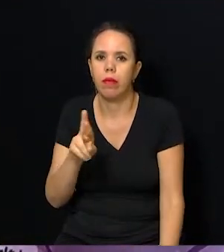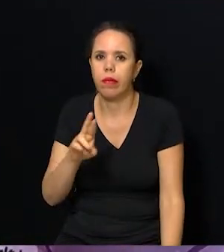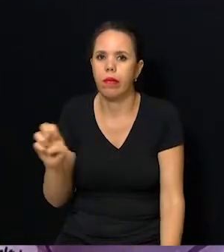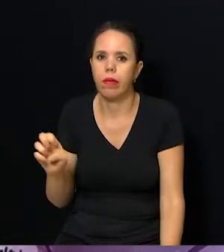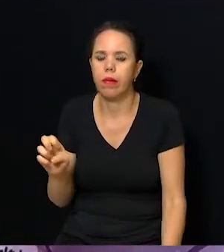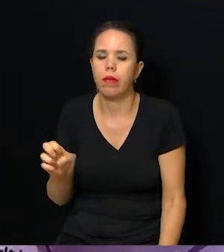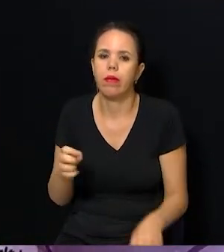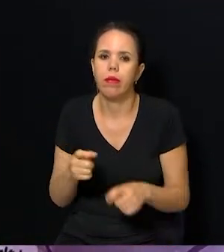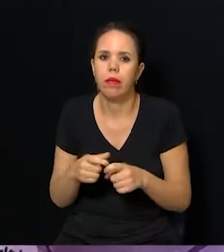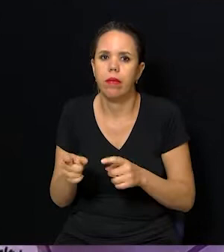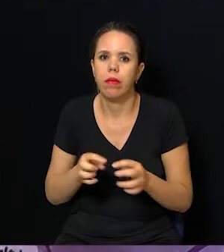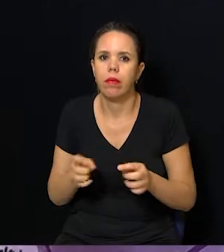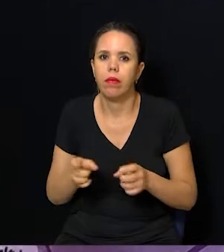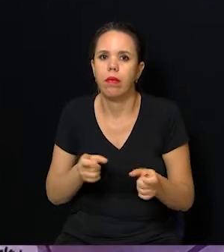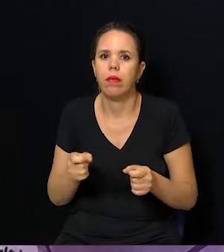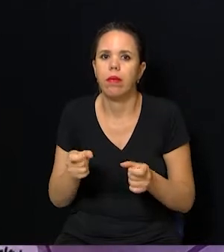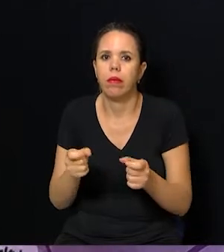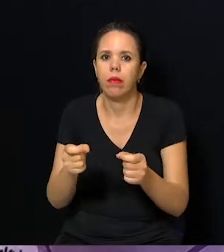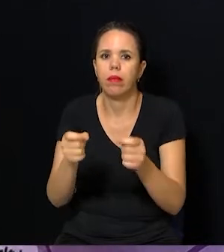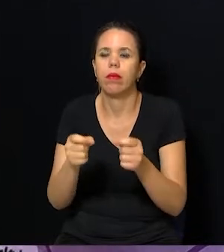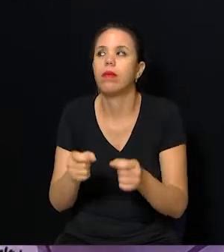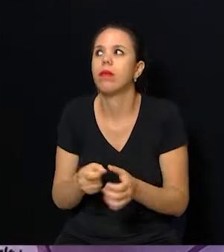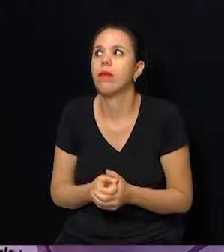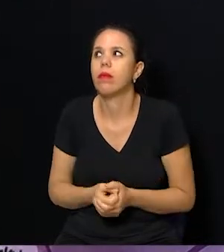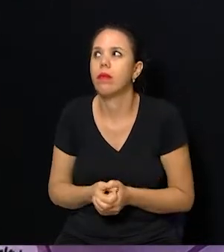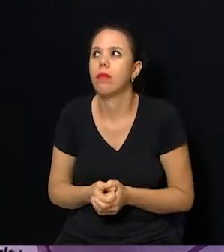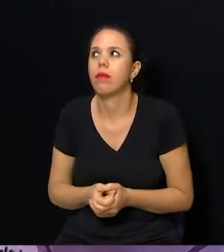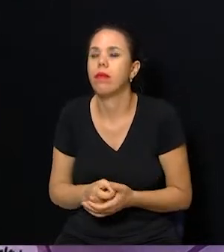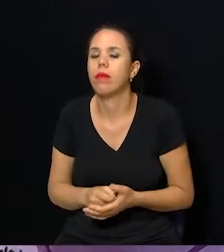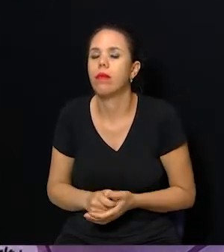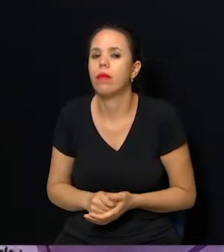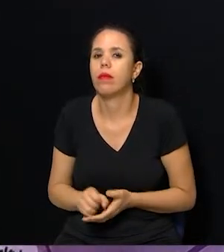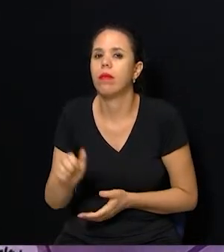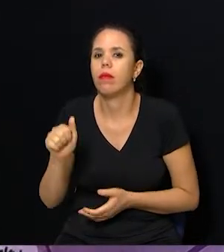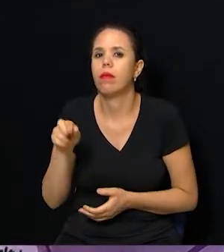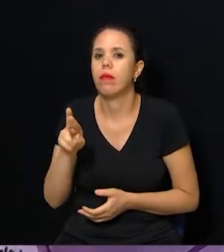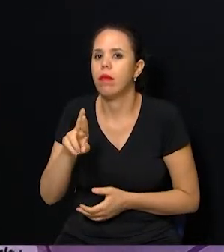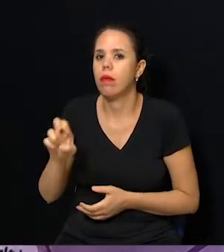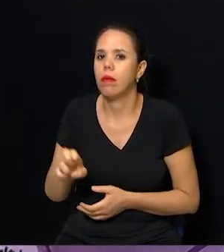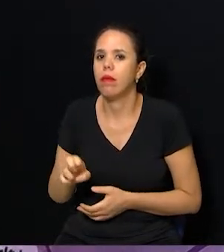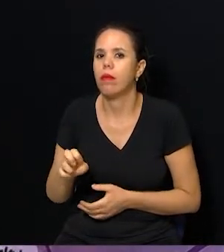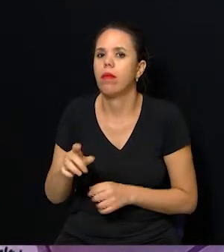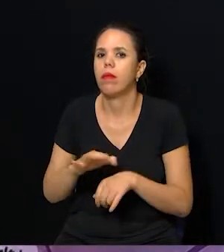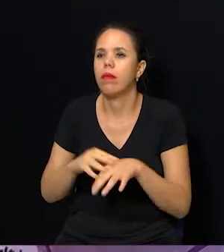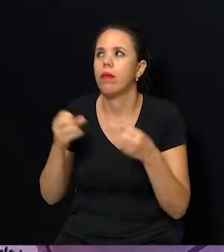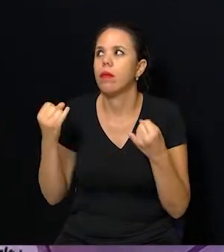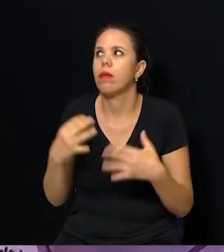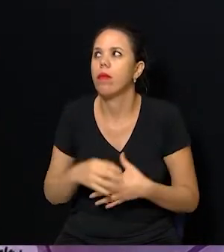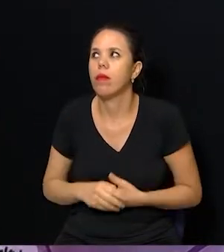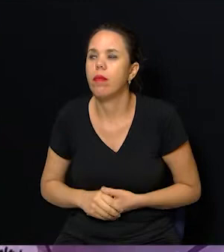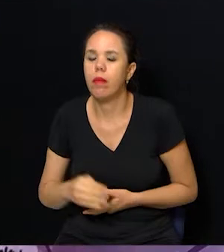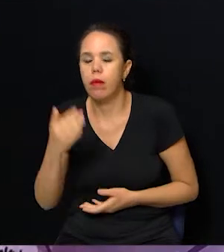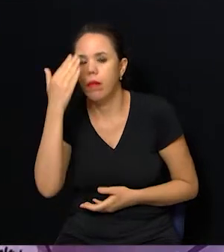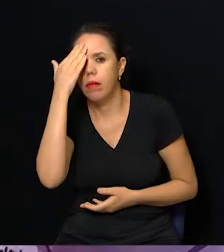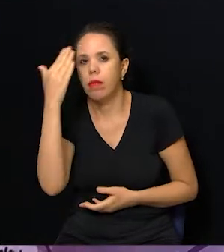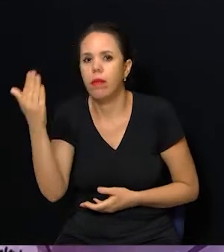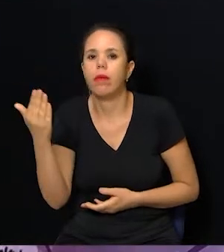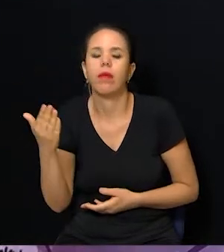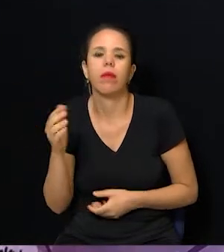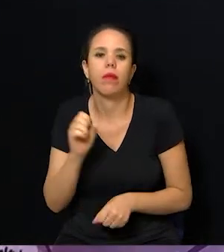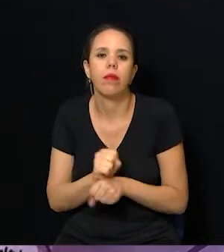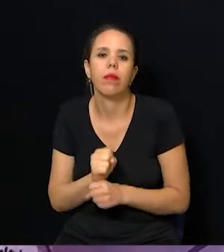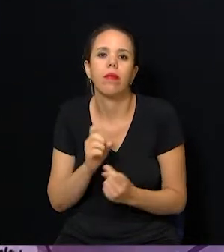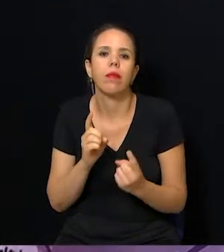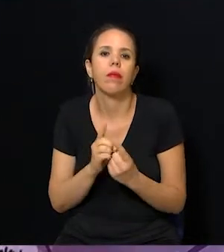que é oncologista, ele já está aqui na tela comigo e é ele que vai esclarecer um pouquinho sobre essa doença. Doutor, muito obrigada, viu, por parar